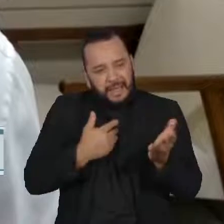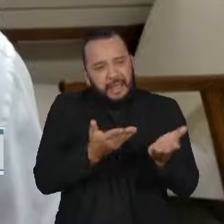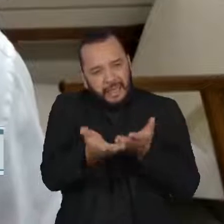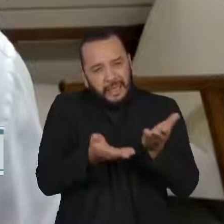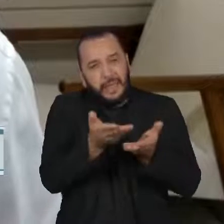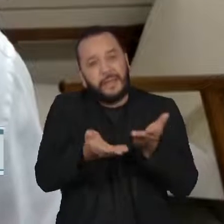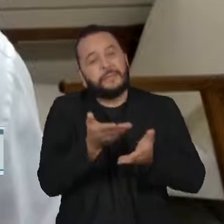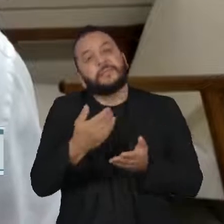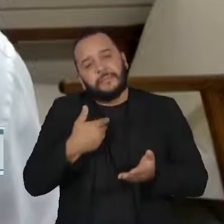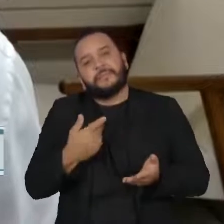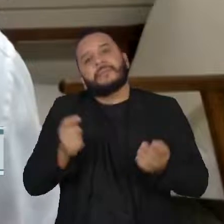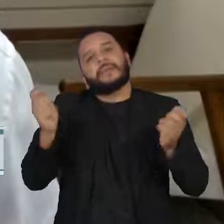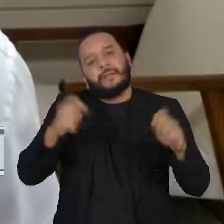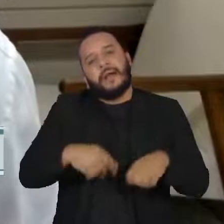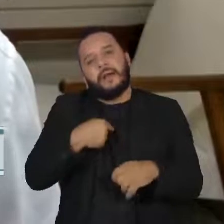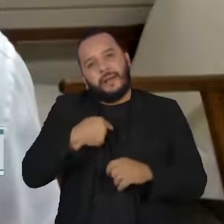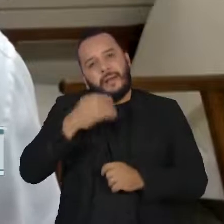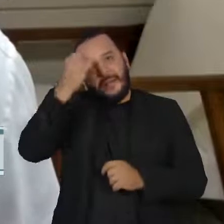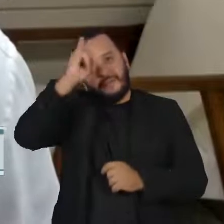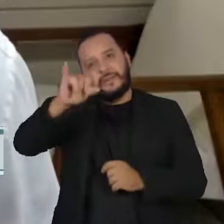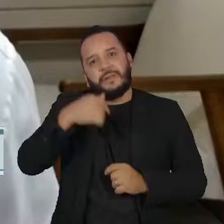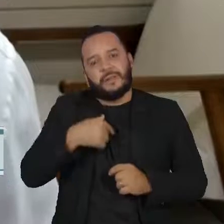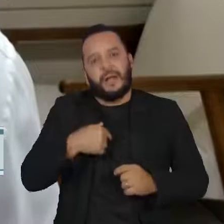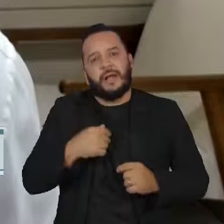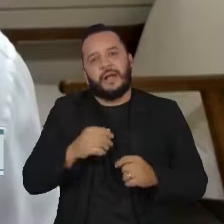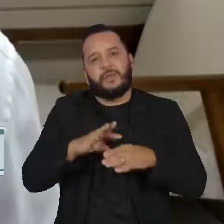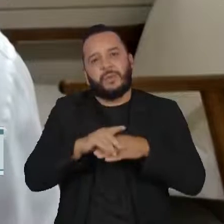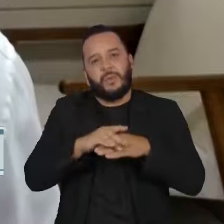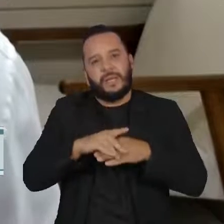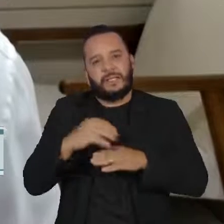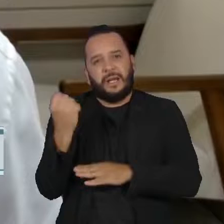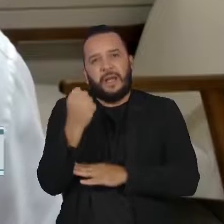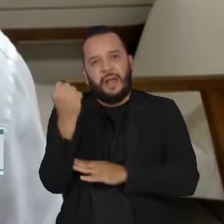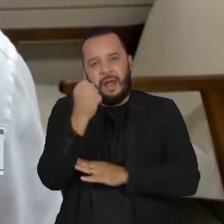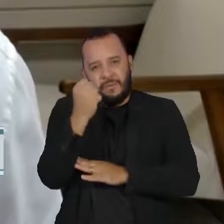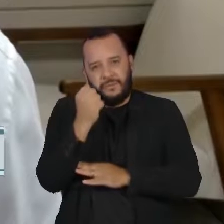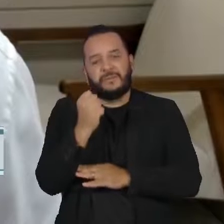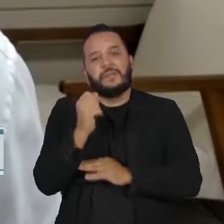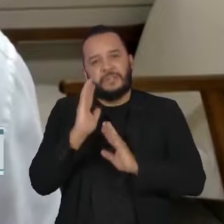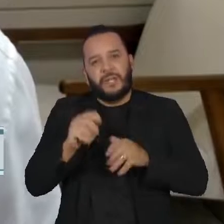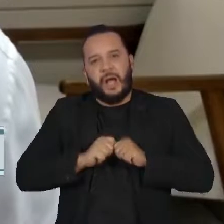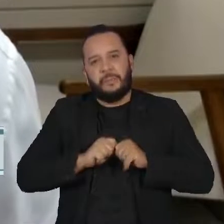preventiva de evitar a evolução para a doença ativa, a tuberculose ativa.